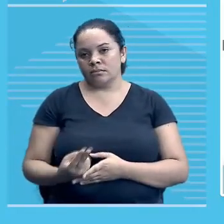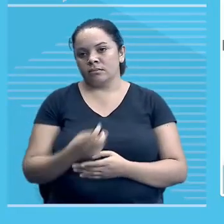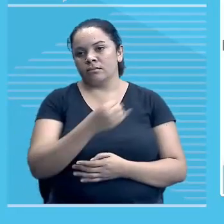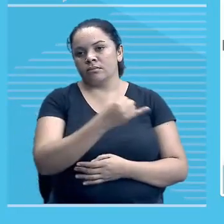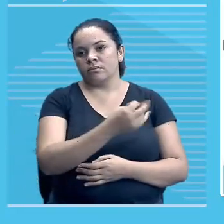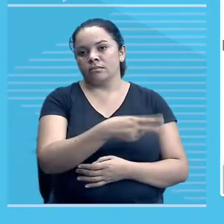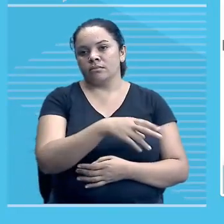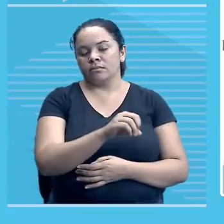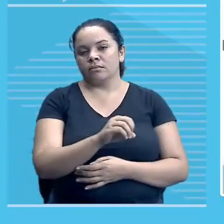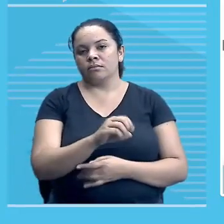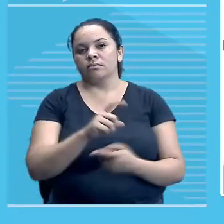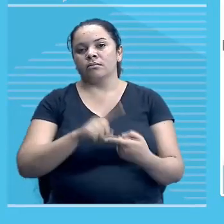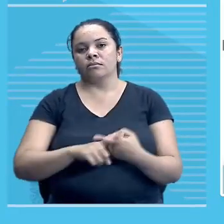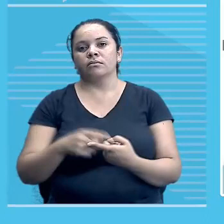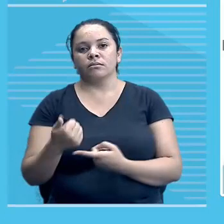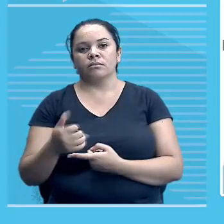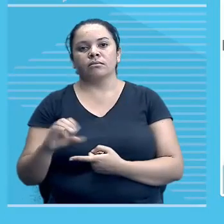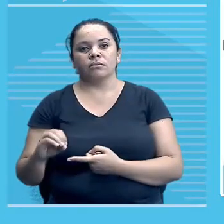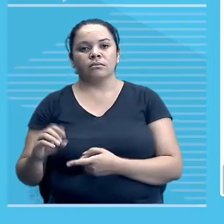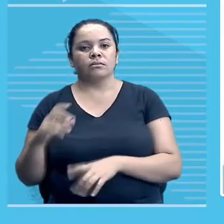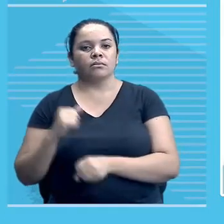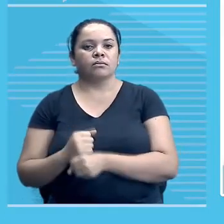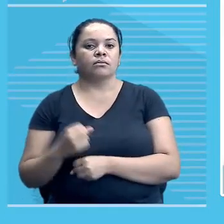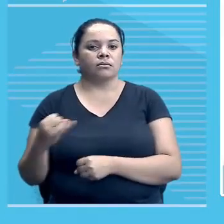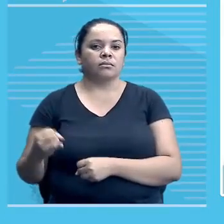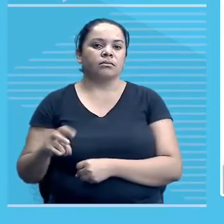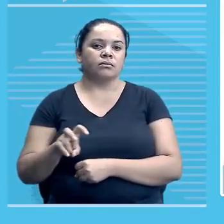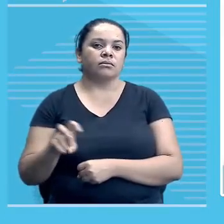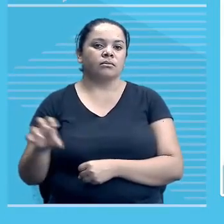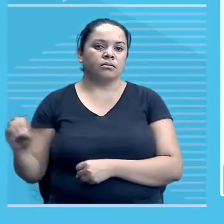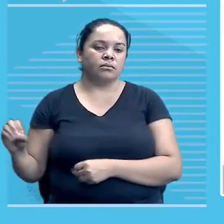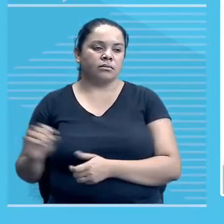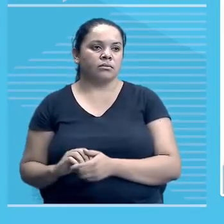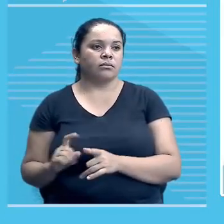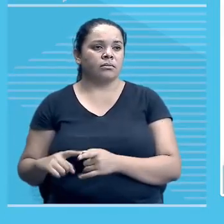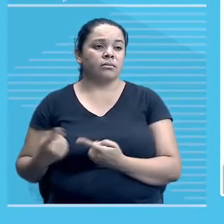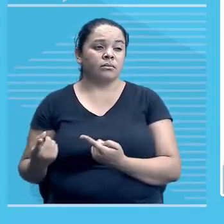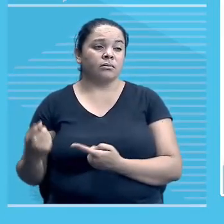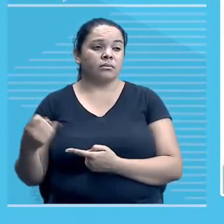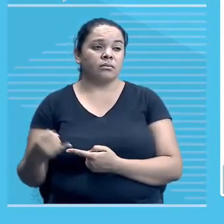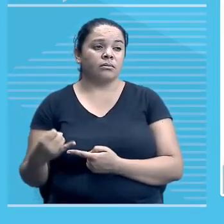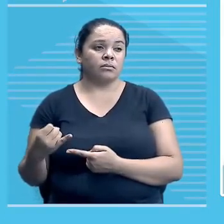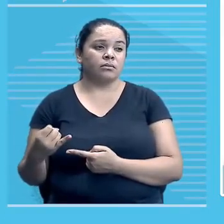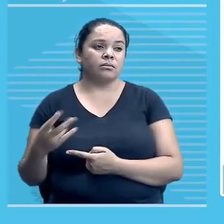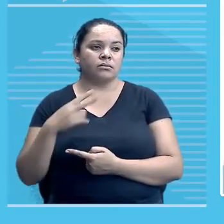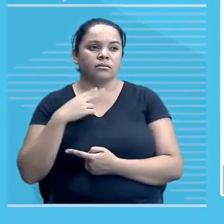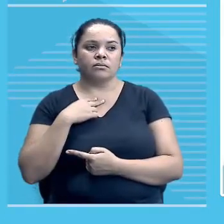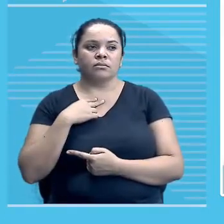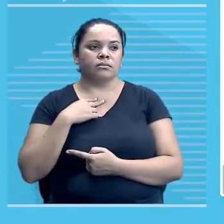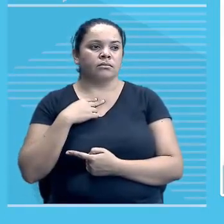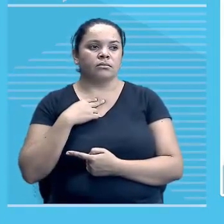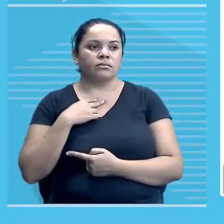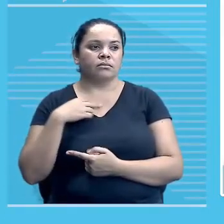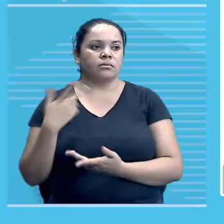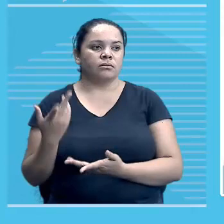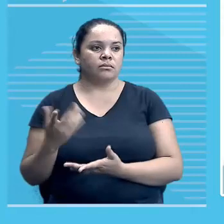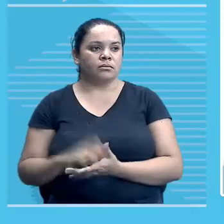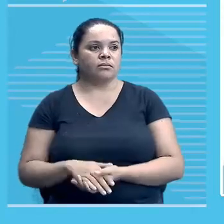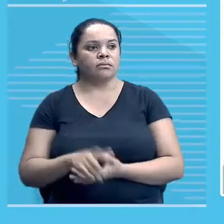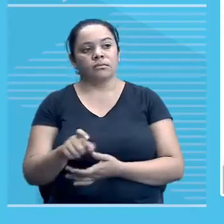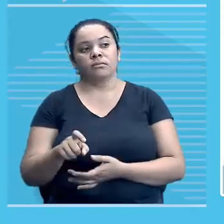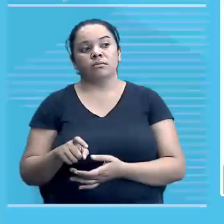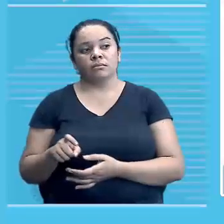dá menos 500. Só porque não pode ser negativa. Com certeza o nosso x aí é